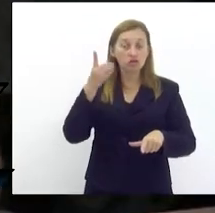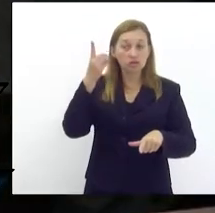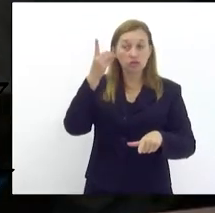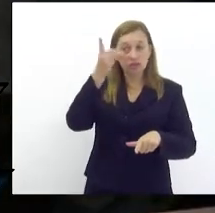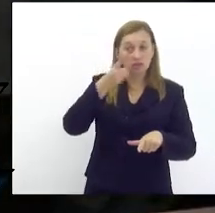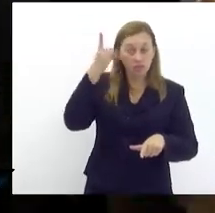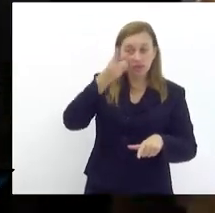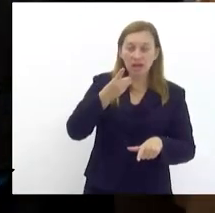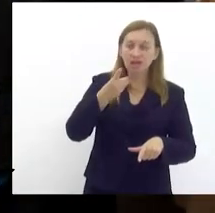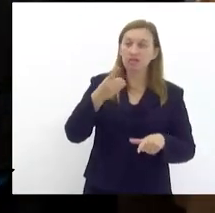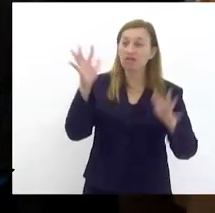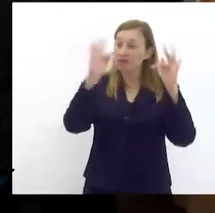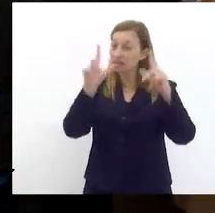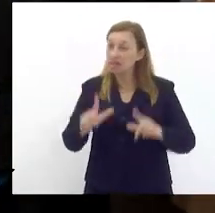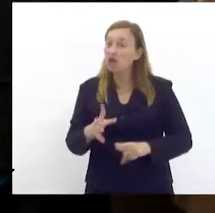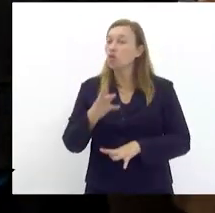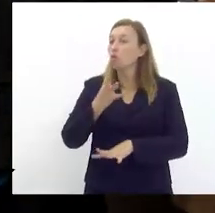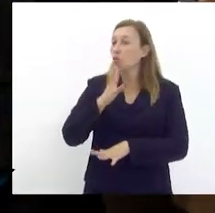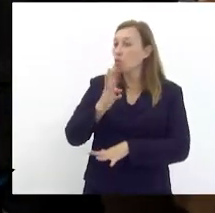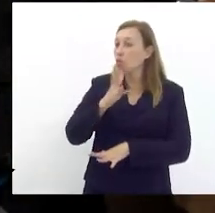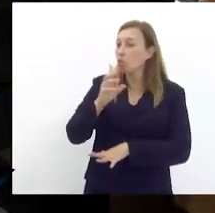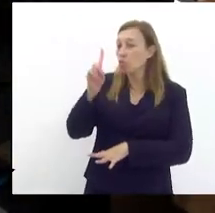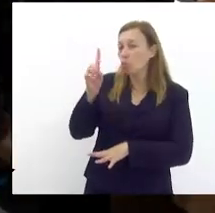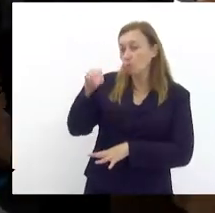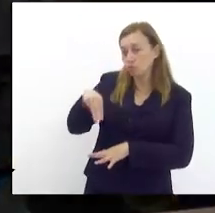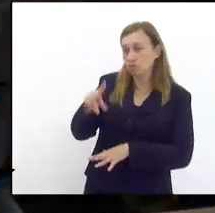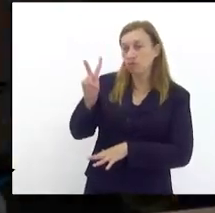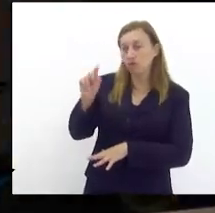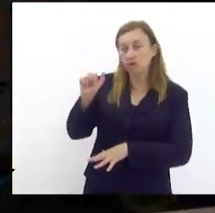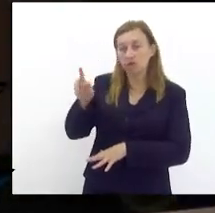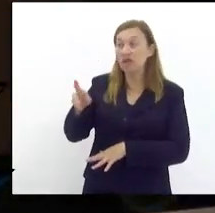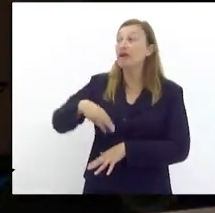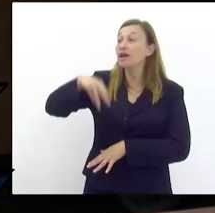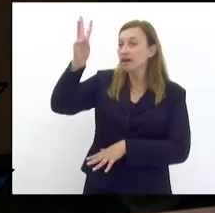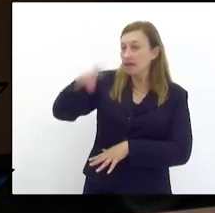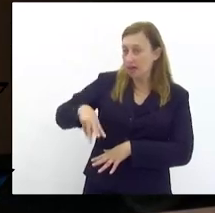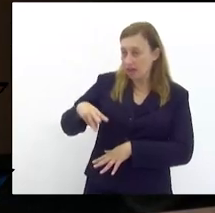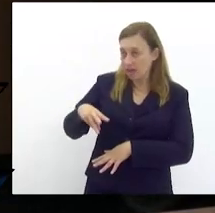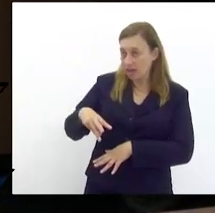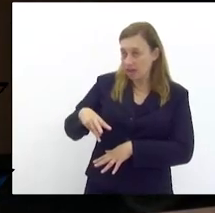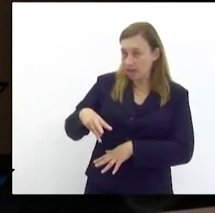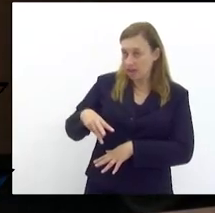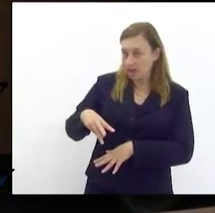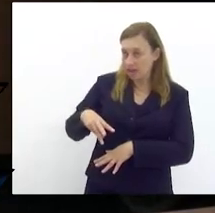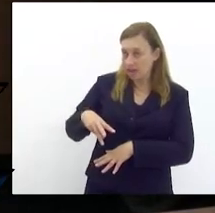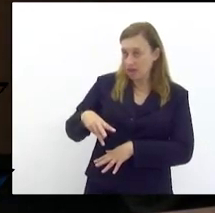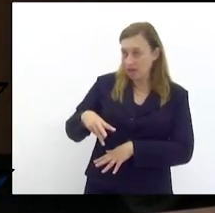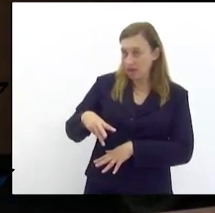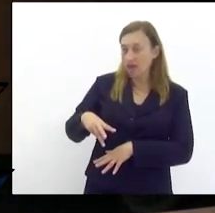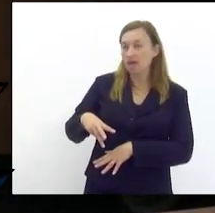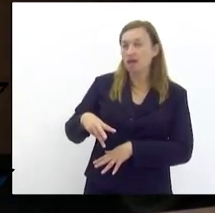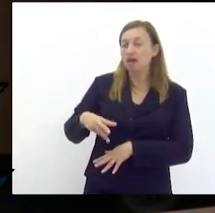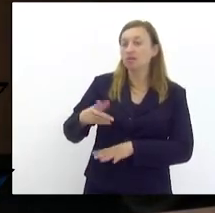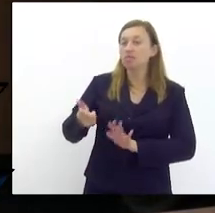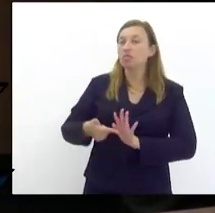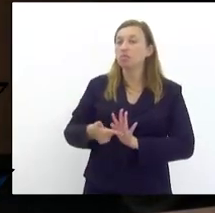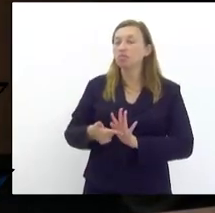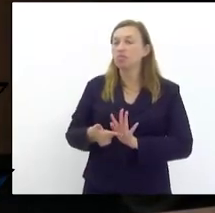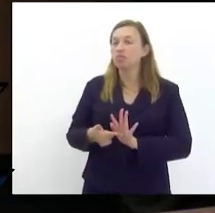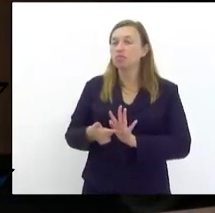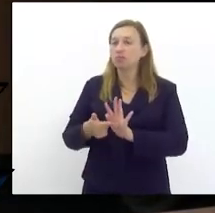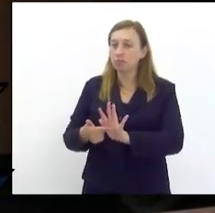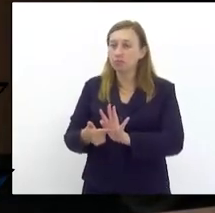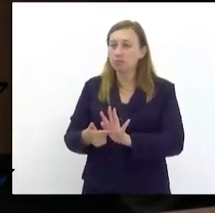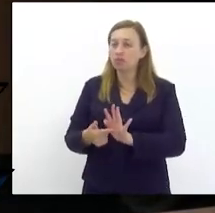felicidade conhecer o dom Waldir Calheiros quem me apresentou Presidente brasão quem me apresentou o dom Waldir